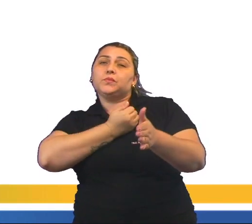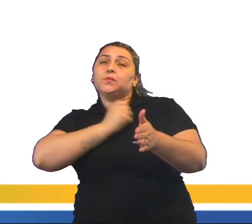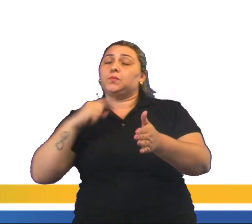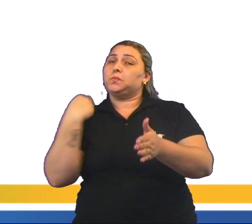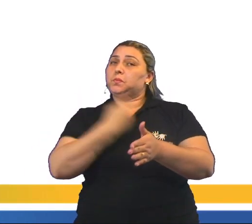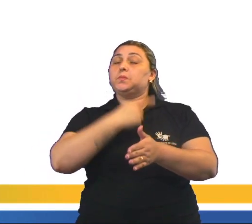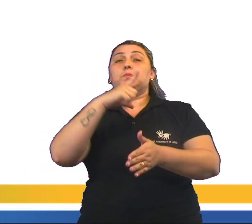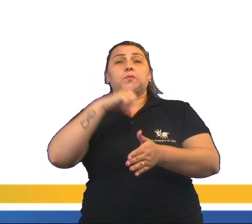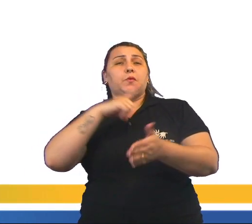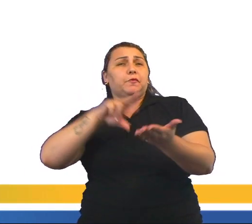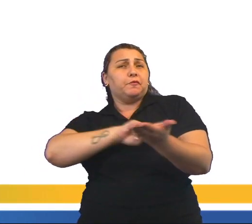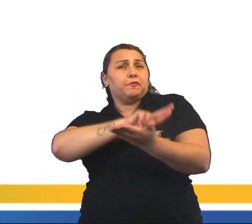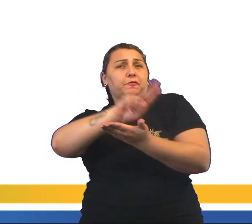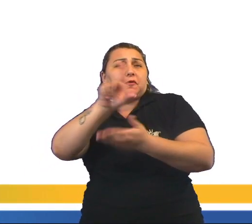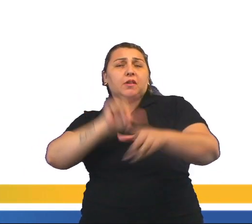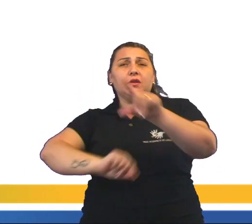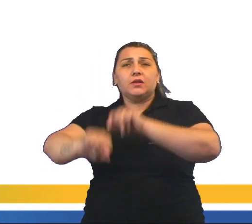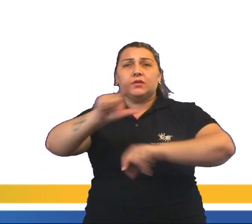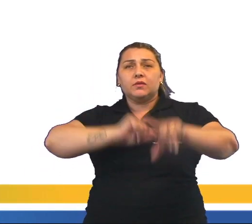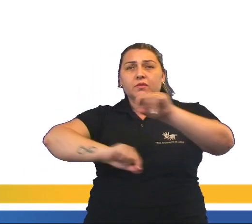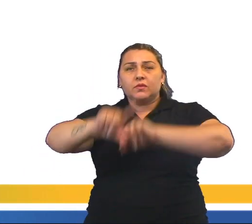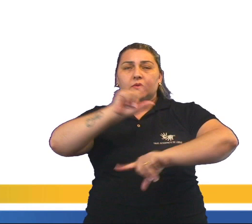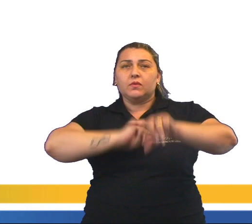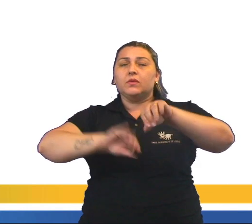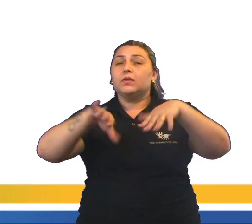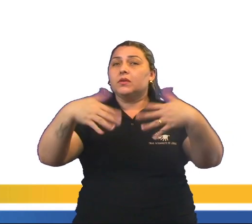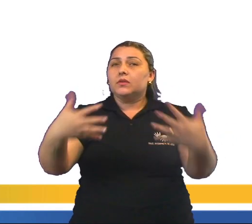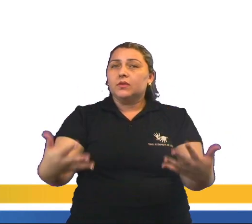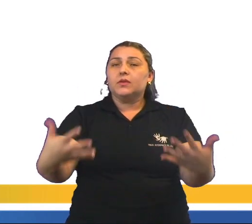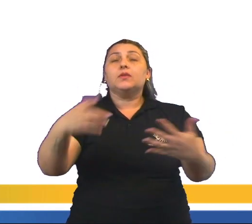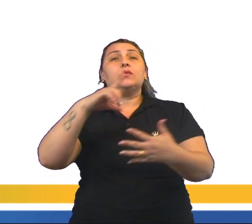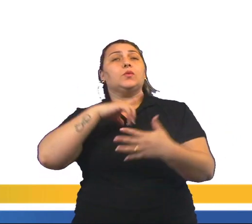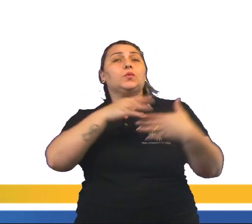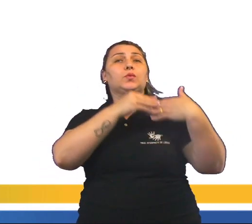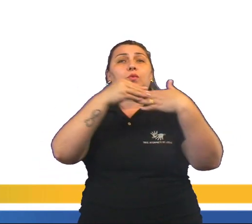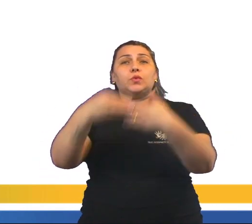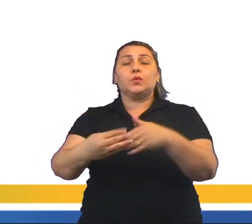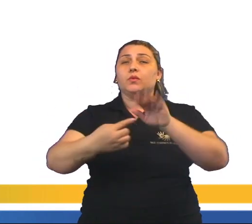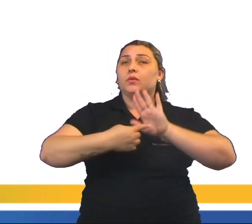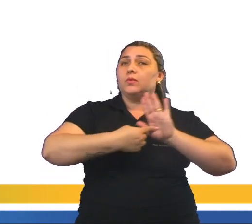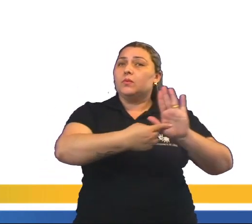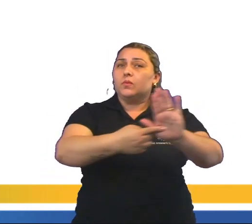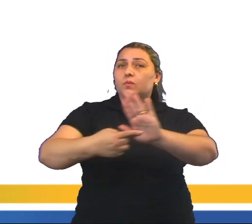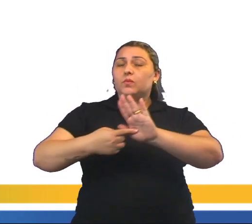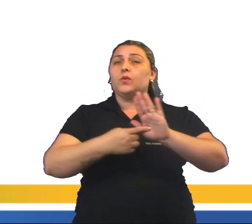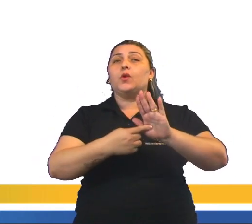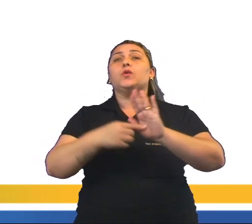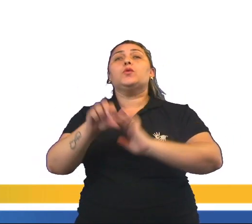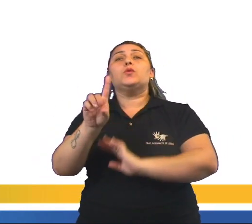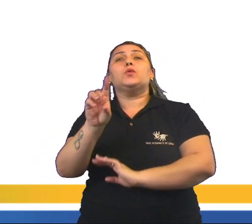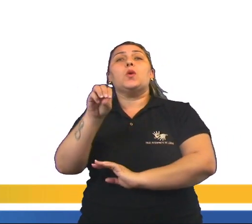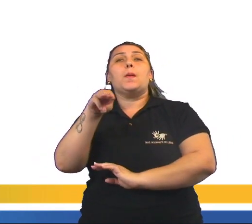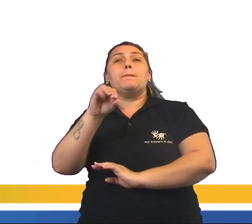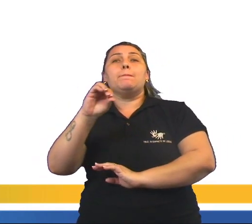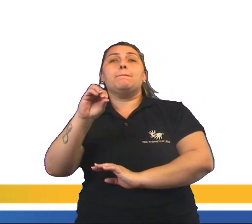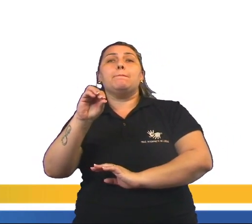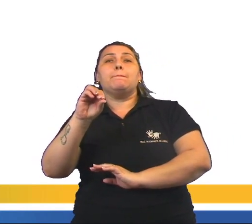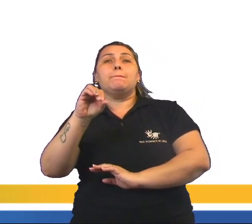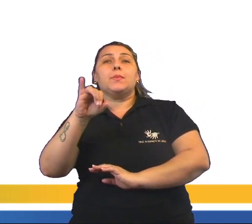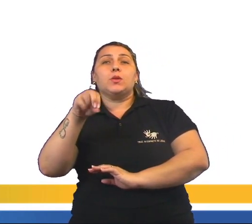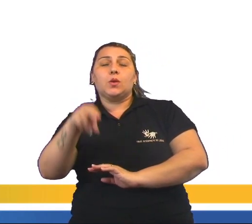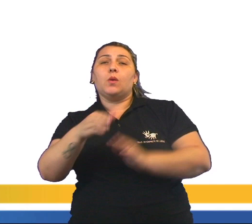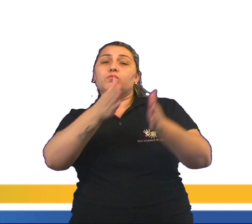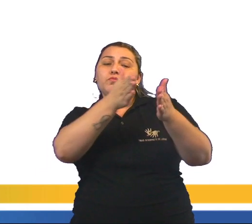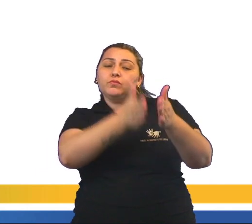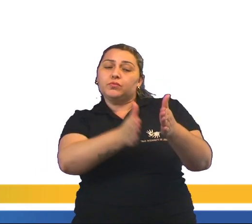a gente tem várias opções nesse caso eu trouxe uma mostra com o dominó tá